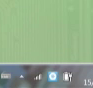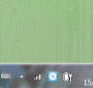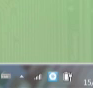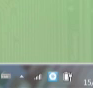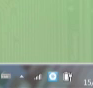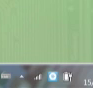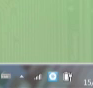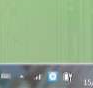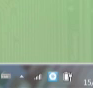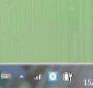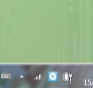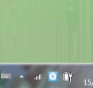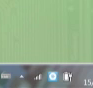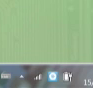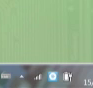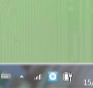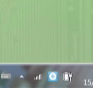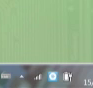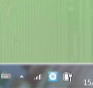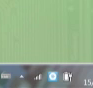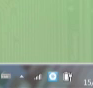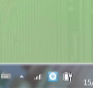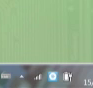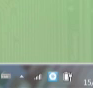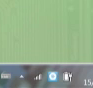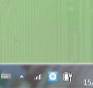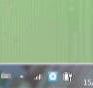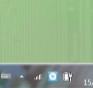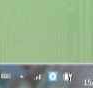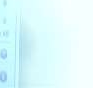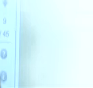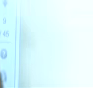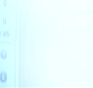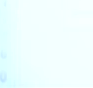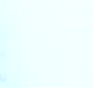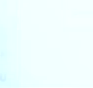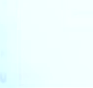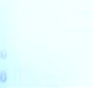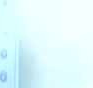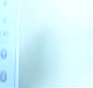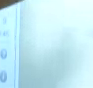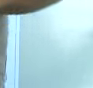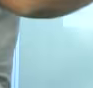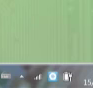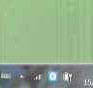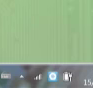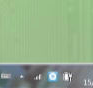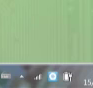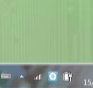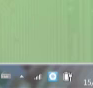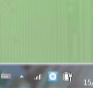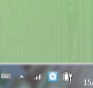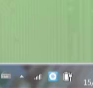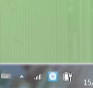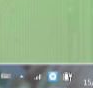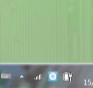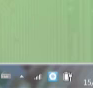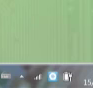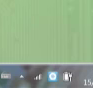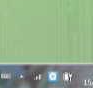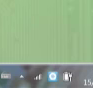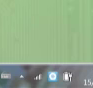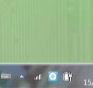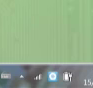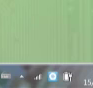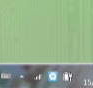um sinal elétrico, né? E esse sinal é processado e encaminhado, olha aqui, via